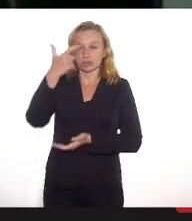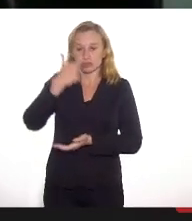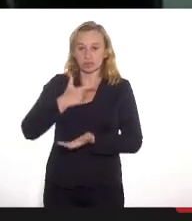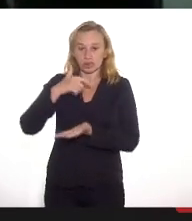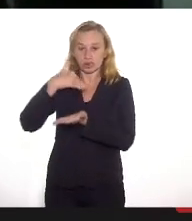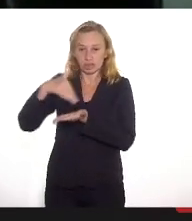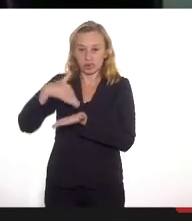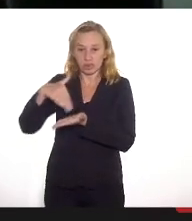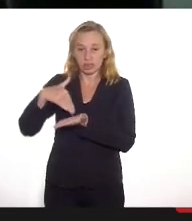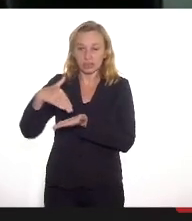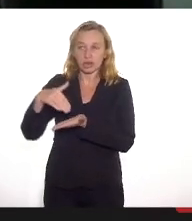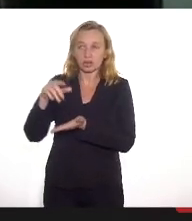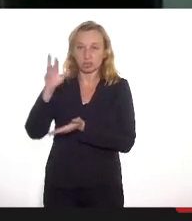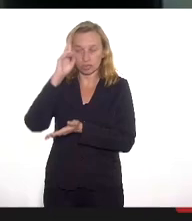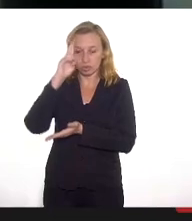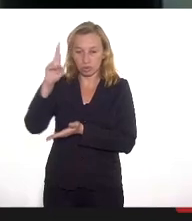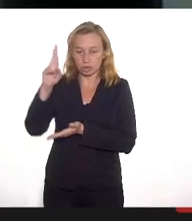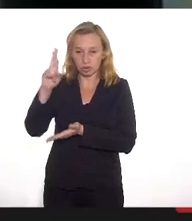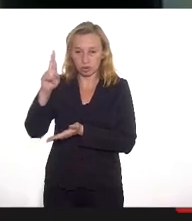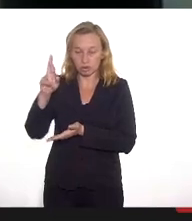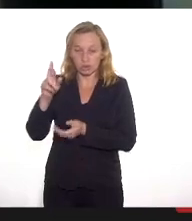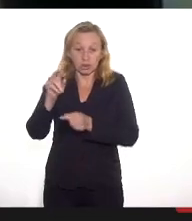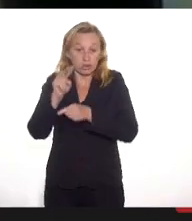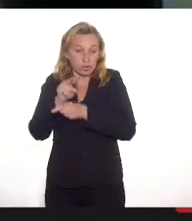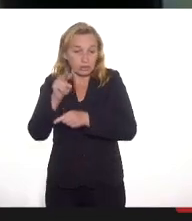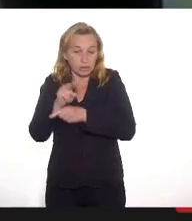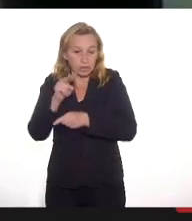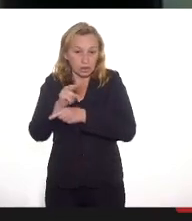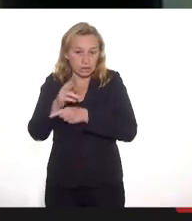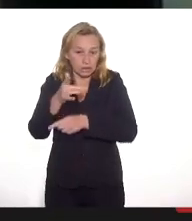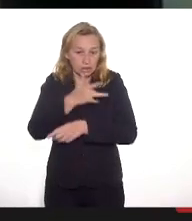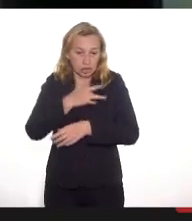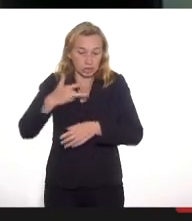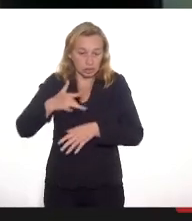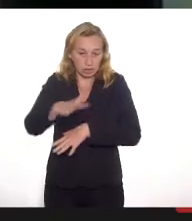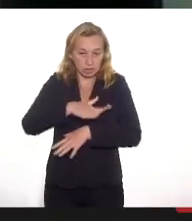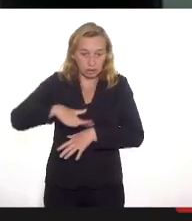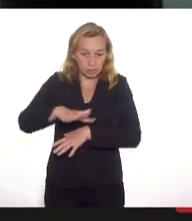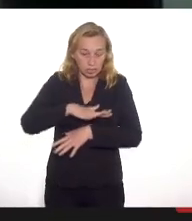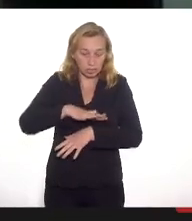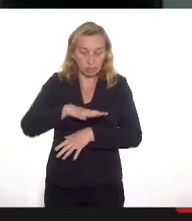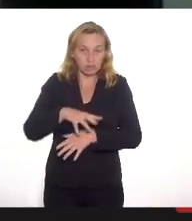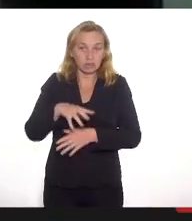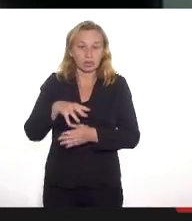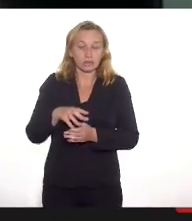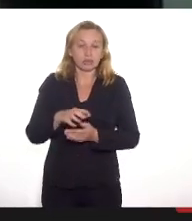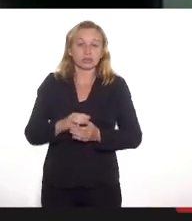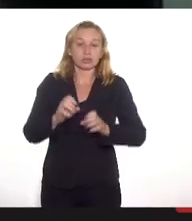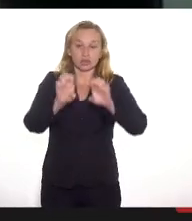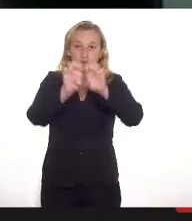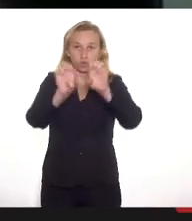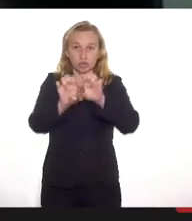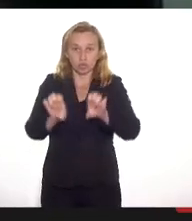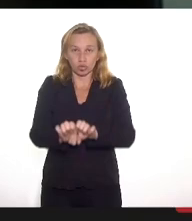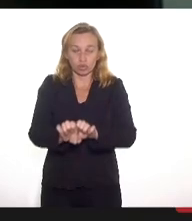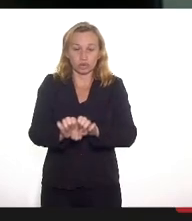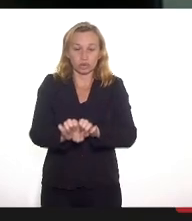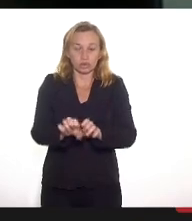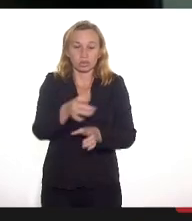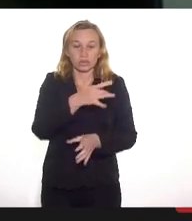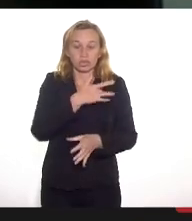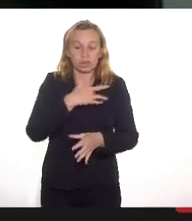boa parte do seu tempo aí na vigilância sanitária que é um órgão Vital para a estrutura da saúde